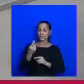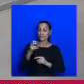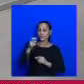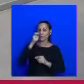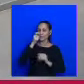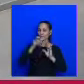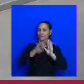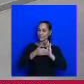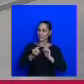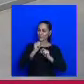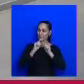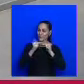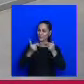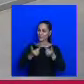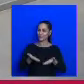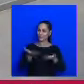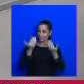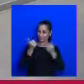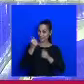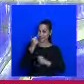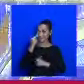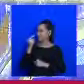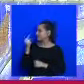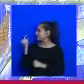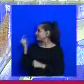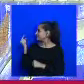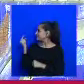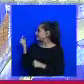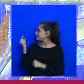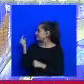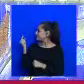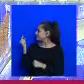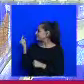Fique de olho na sua aposta e boa sorte. Bolas posicionadas.